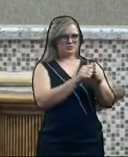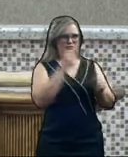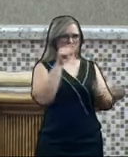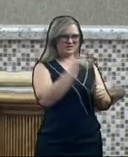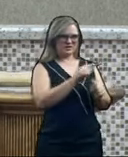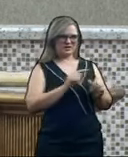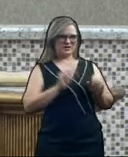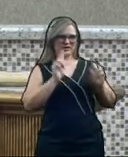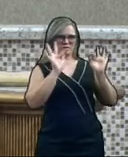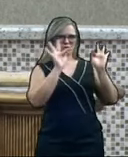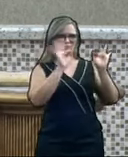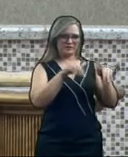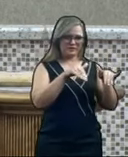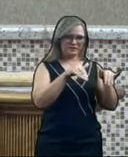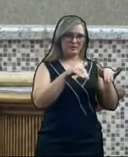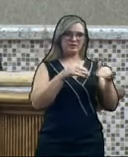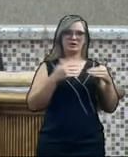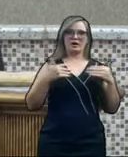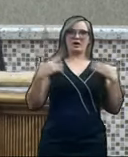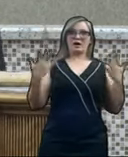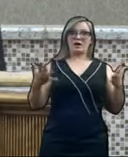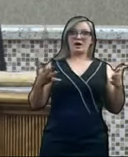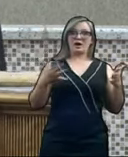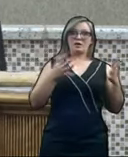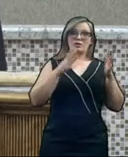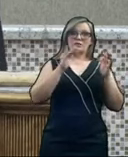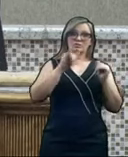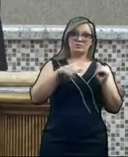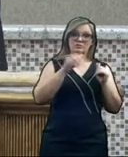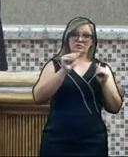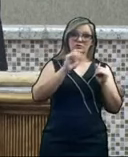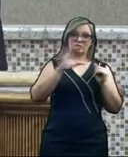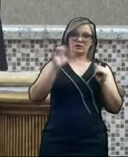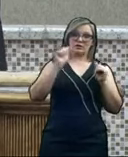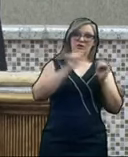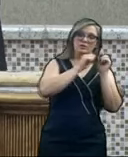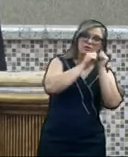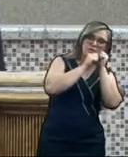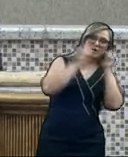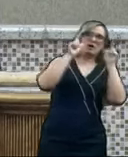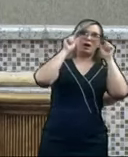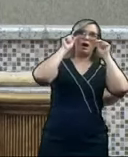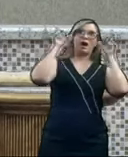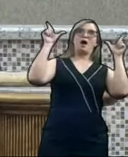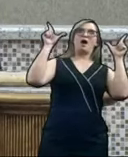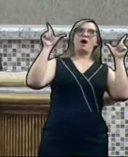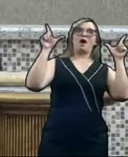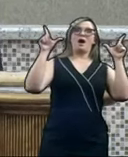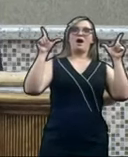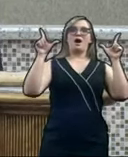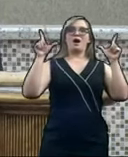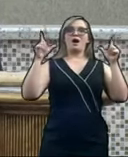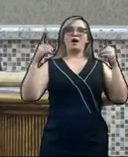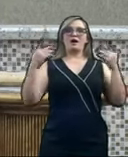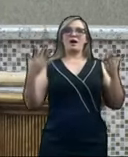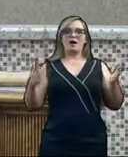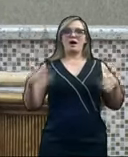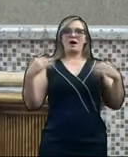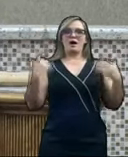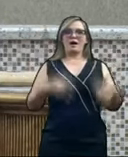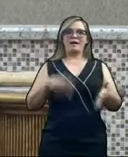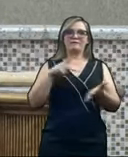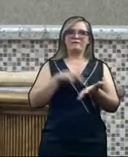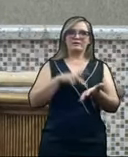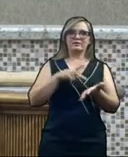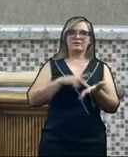e acordado pois Jacó acordado pois Jacó do seu sono disse na verdade o senhor está neste lugar e eu não